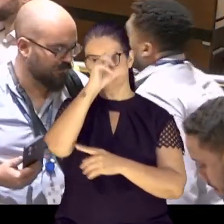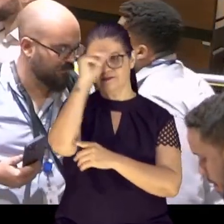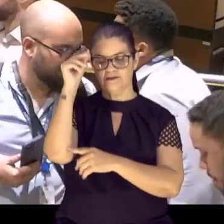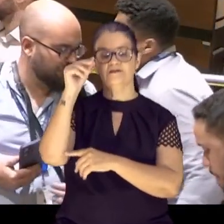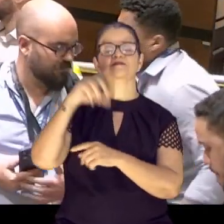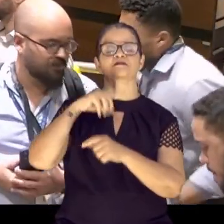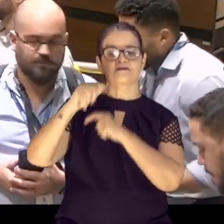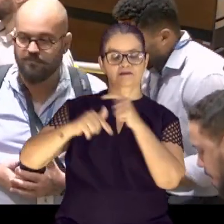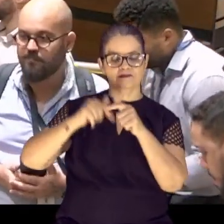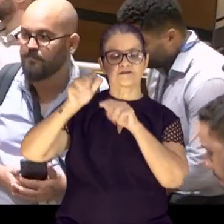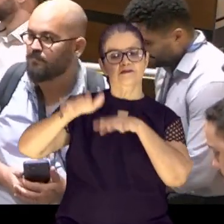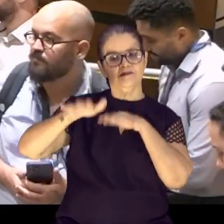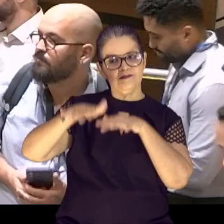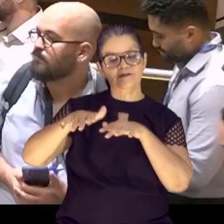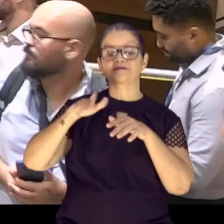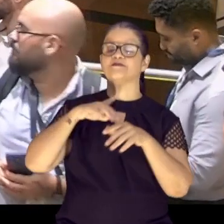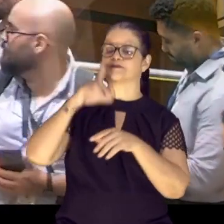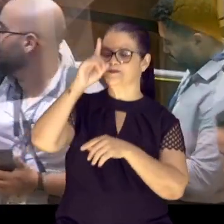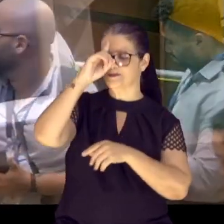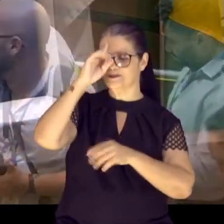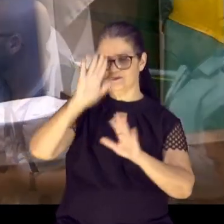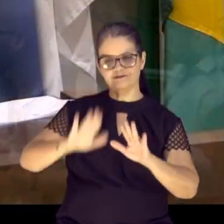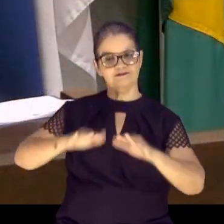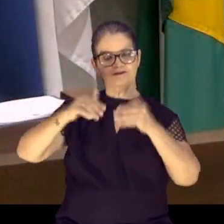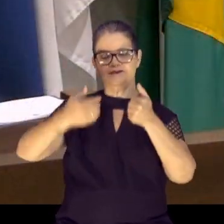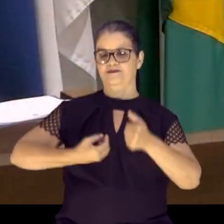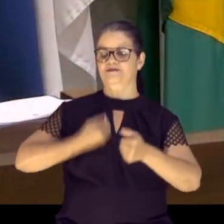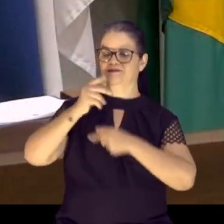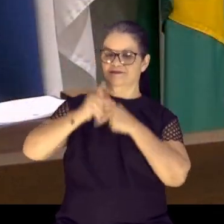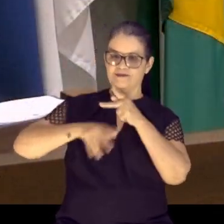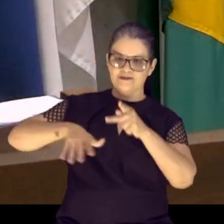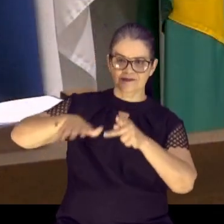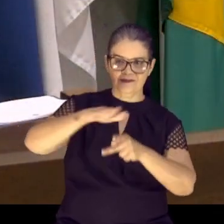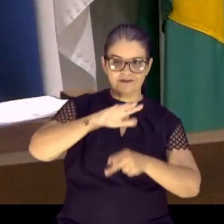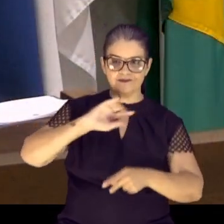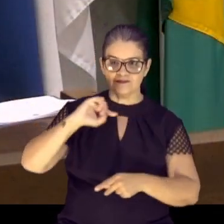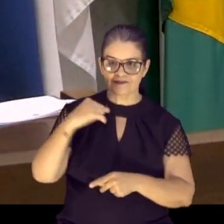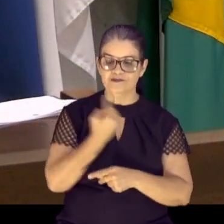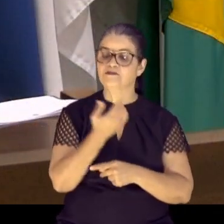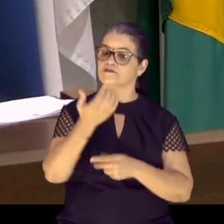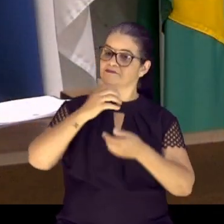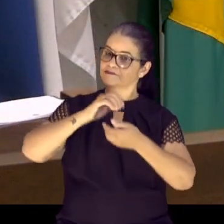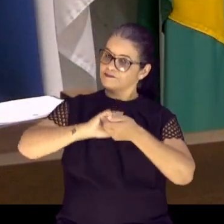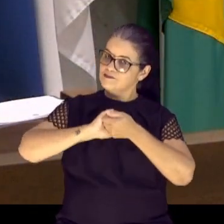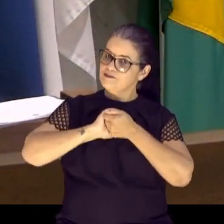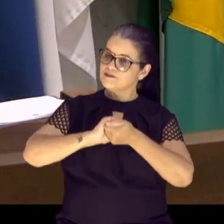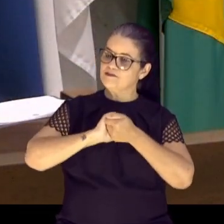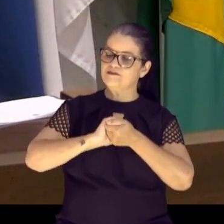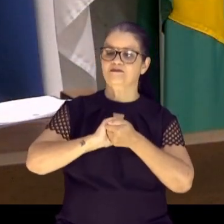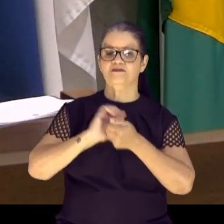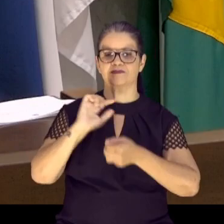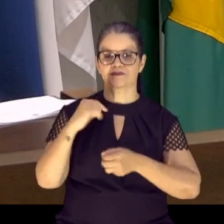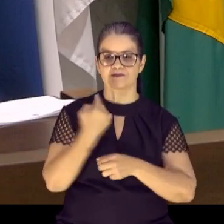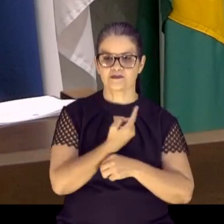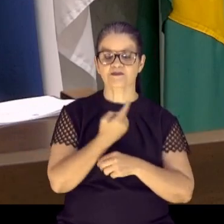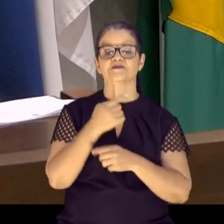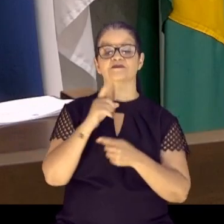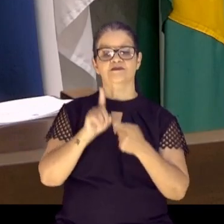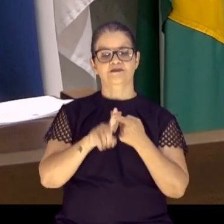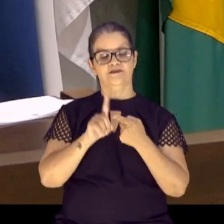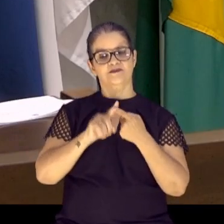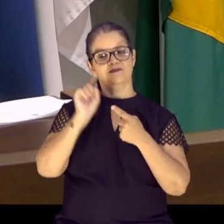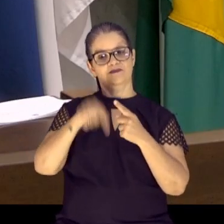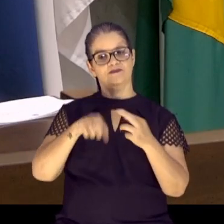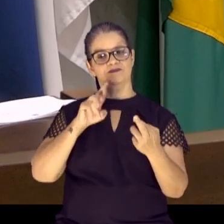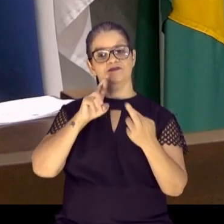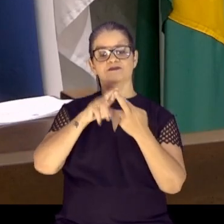militando, trabalhando todos os dias para melhorar a vida da nossa população. Queria cumprimentar a nossa, também aqui representando